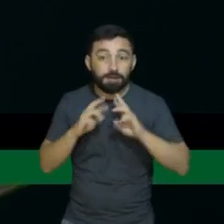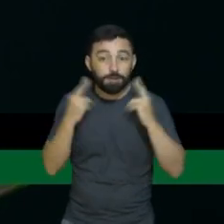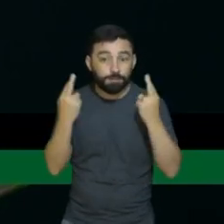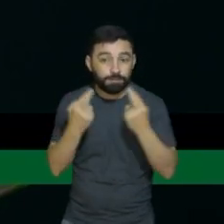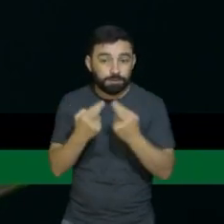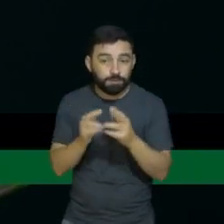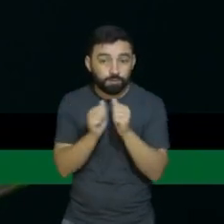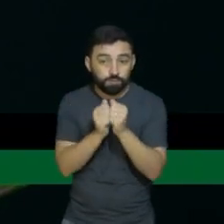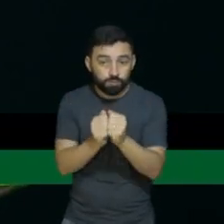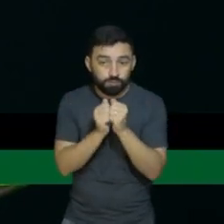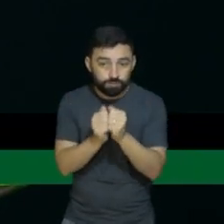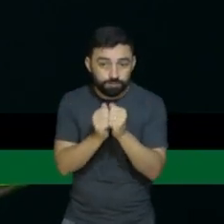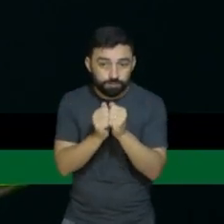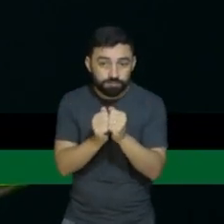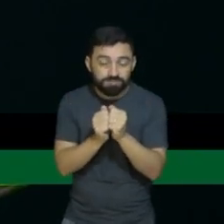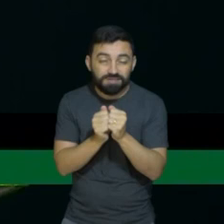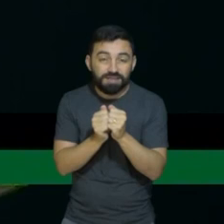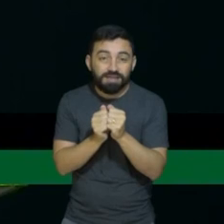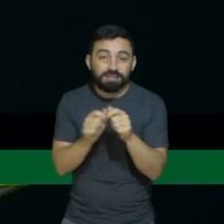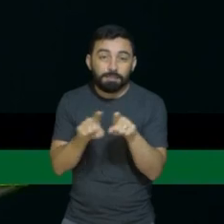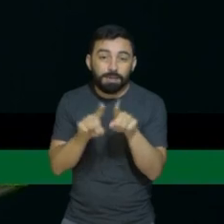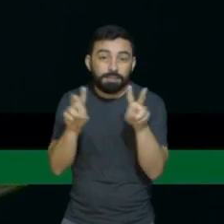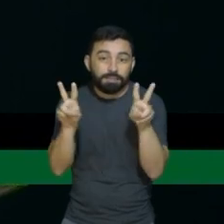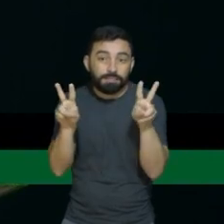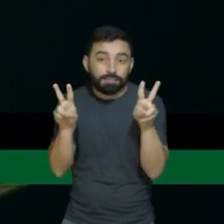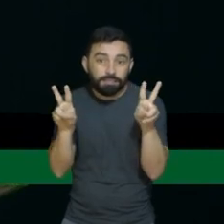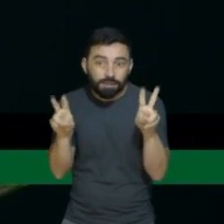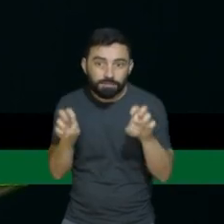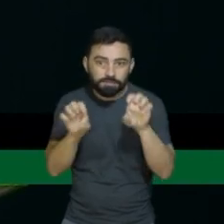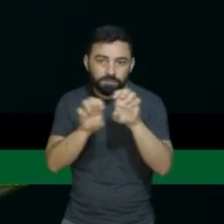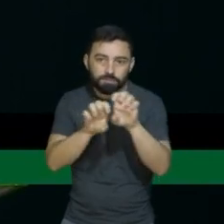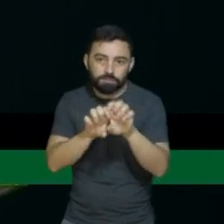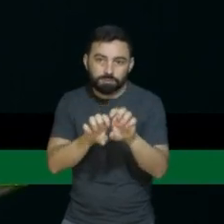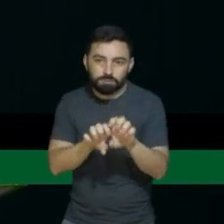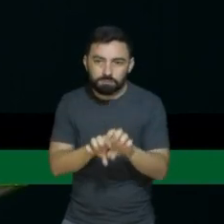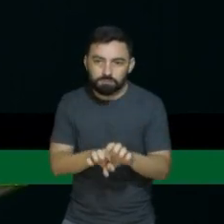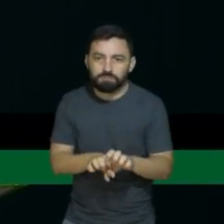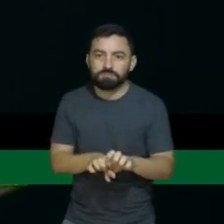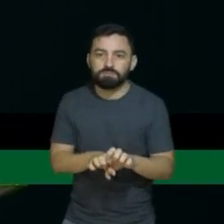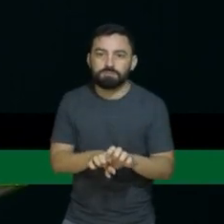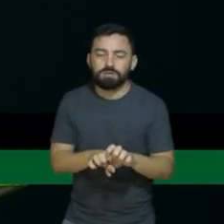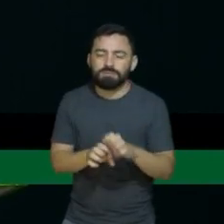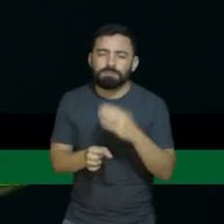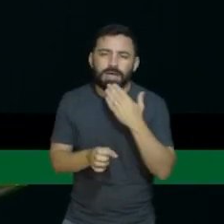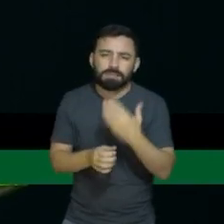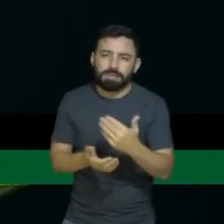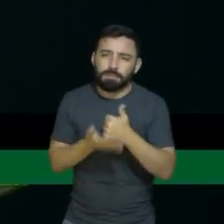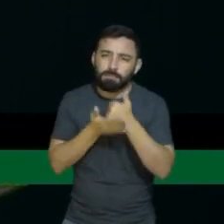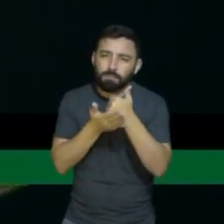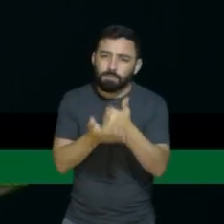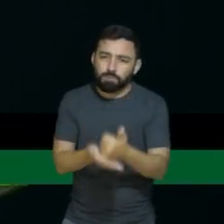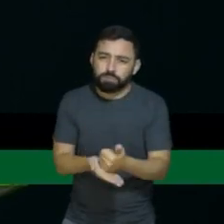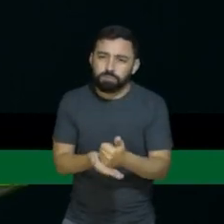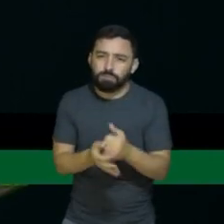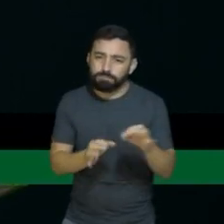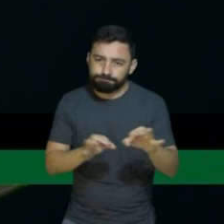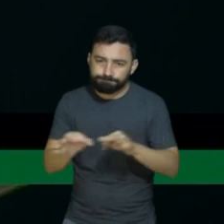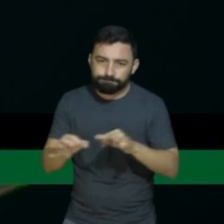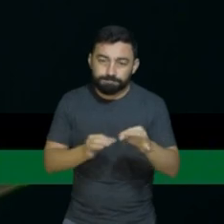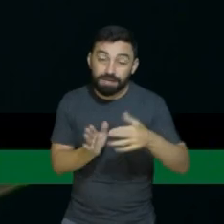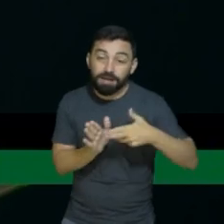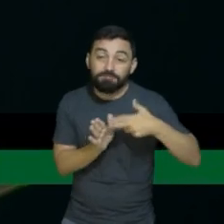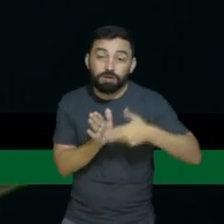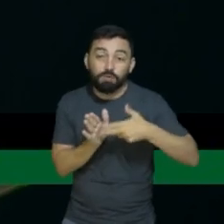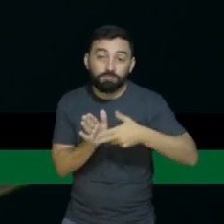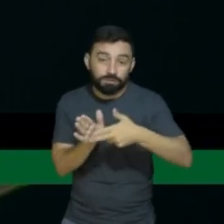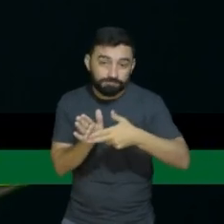à bancada, como a questão da infraestrutura, solicitando apoio para o traçado da ferrovia